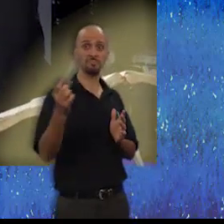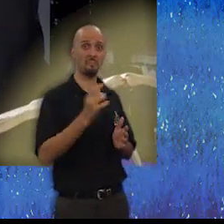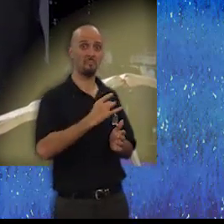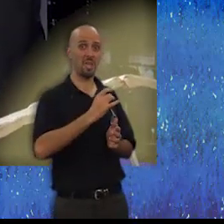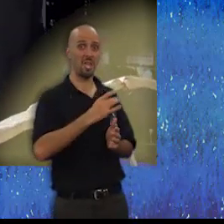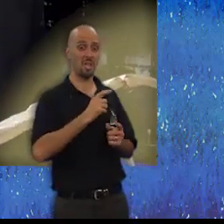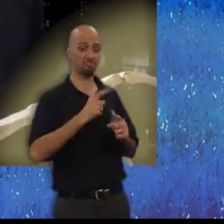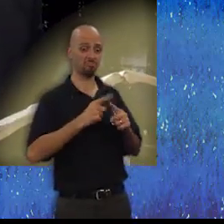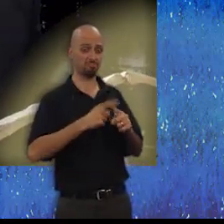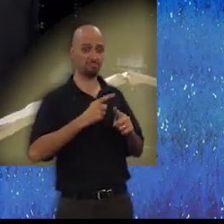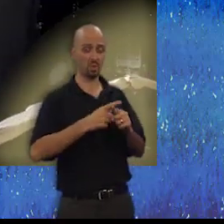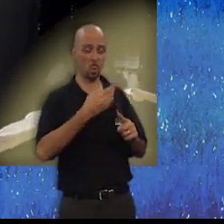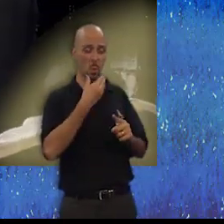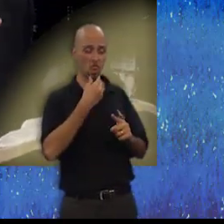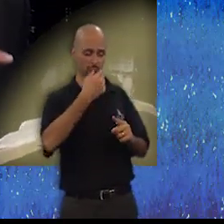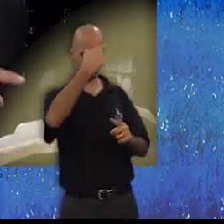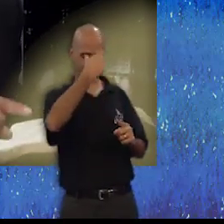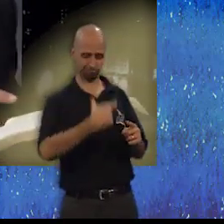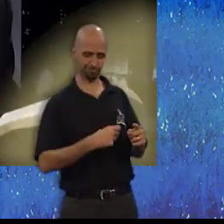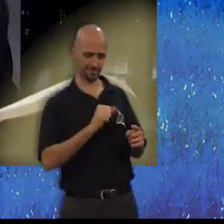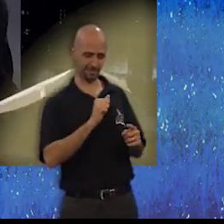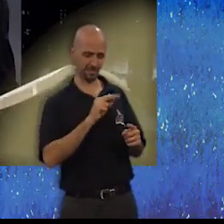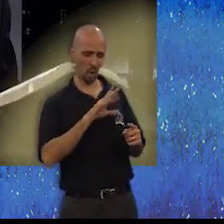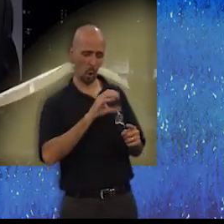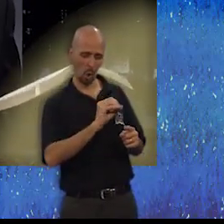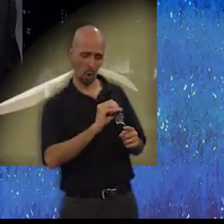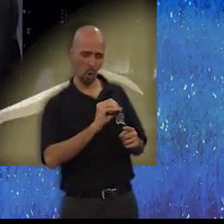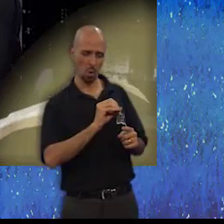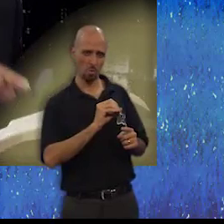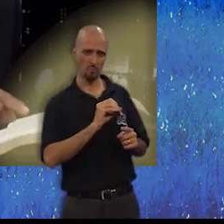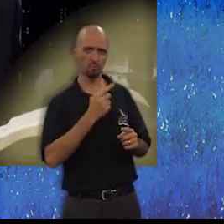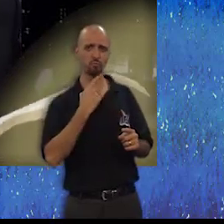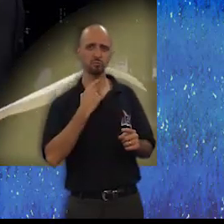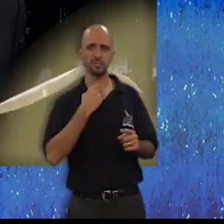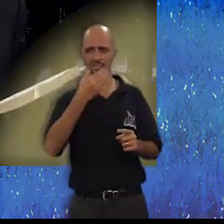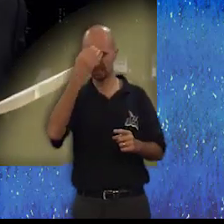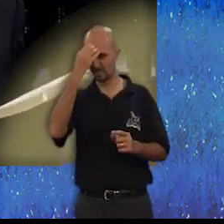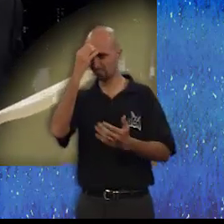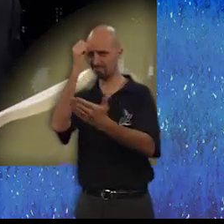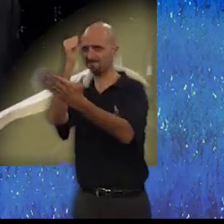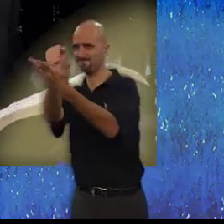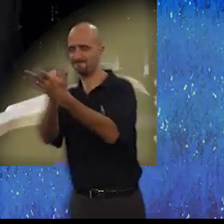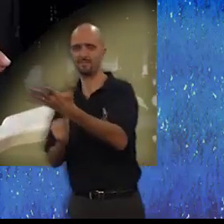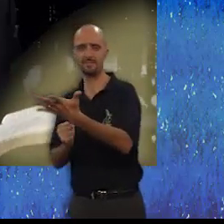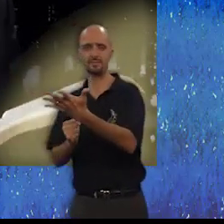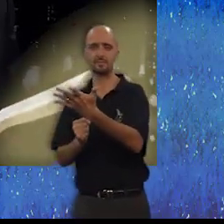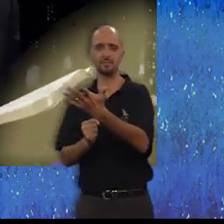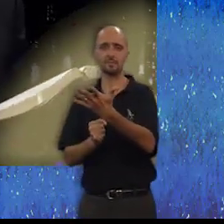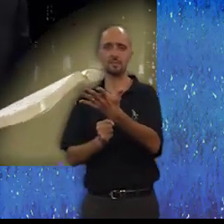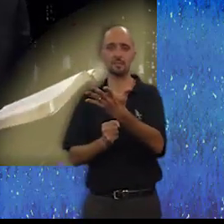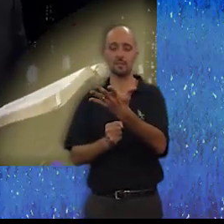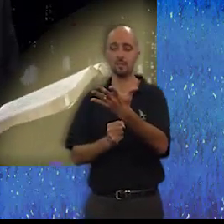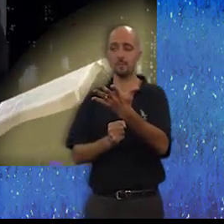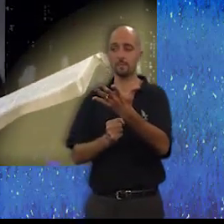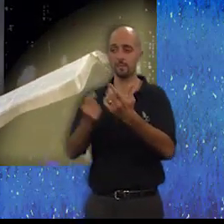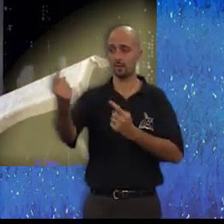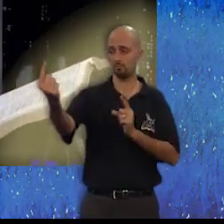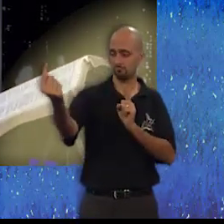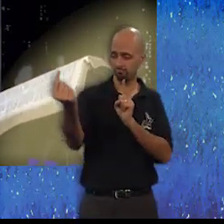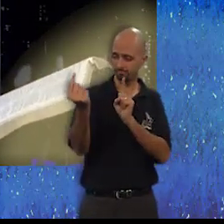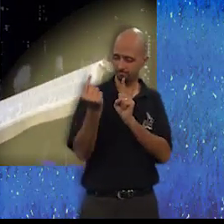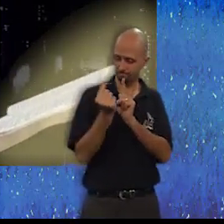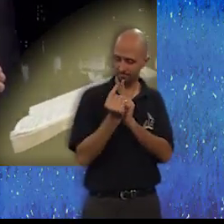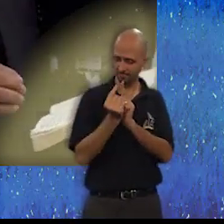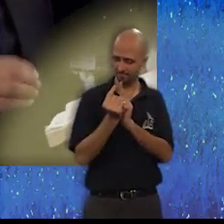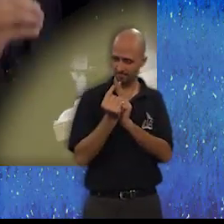perigoso. Mas quando Ananias chegou lá, orou com ele, conversou com ele, percebeu que o